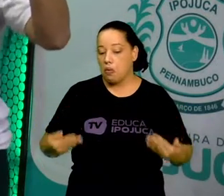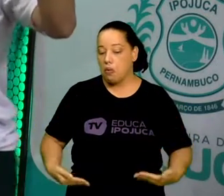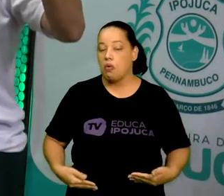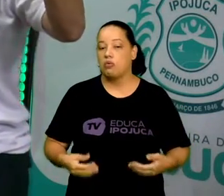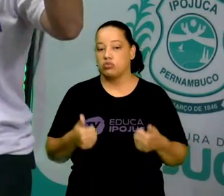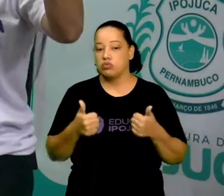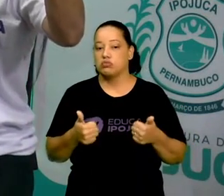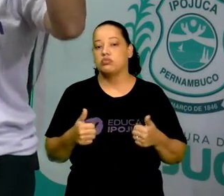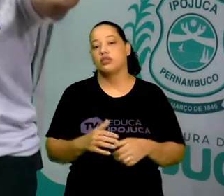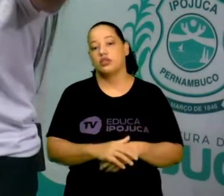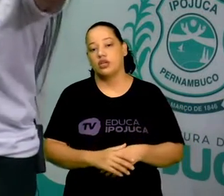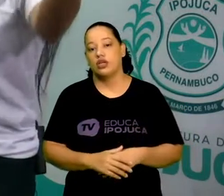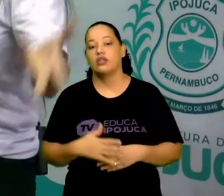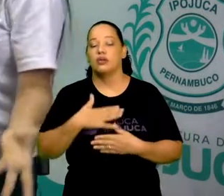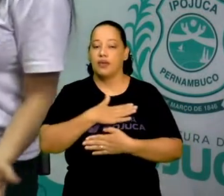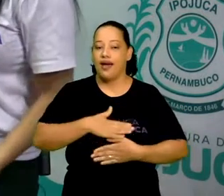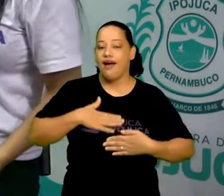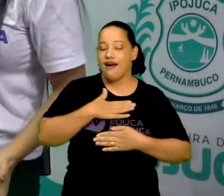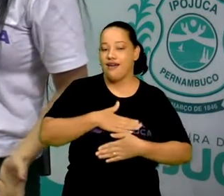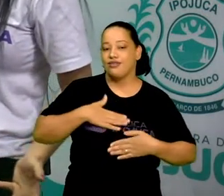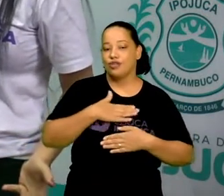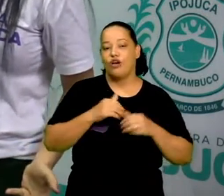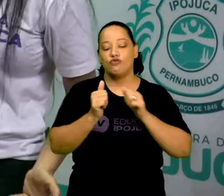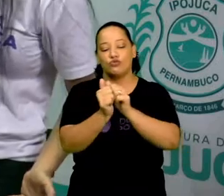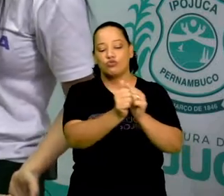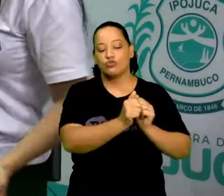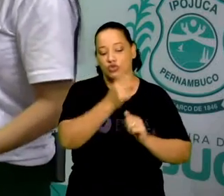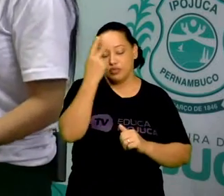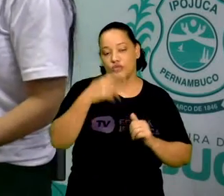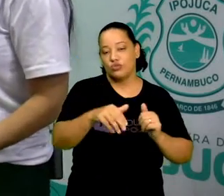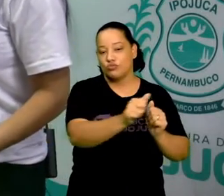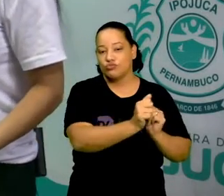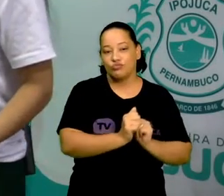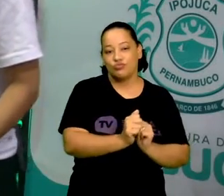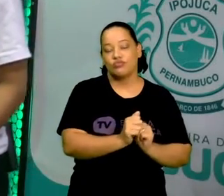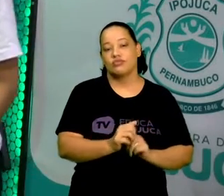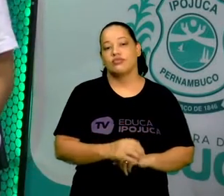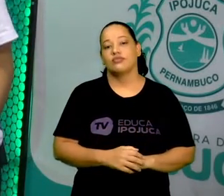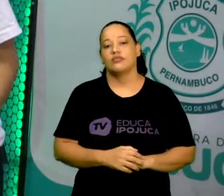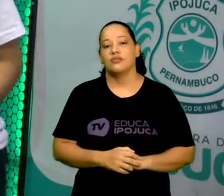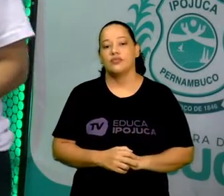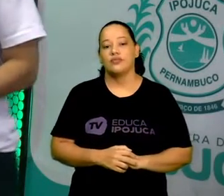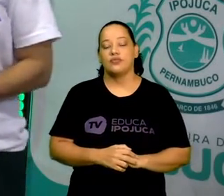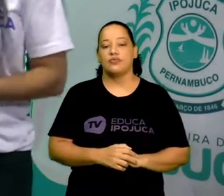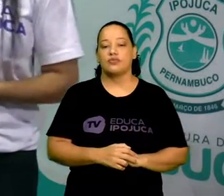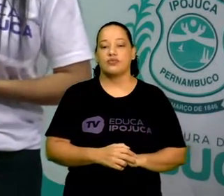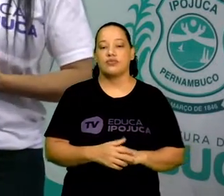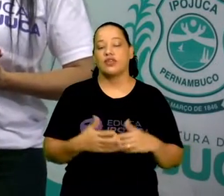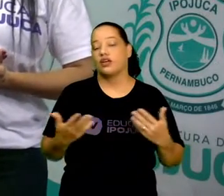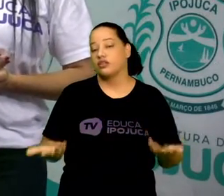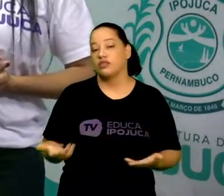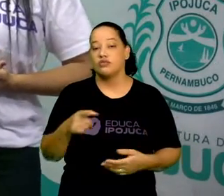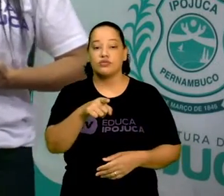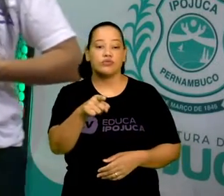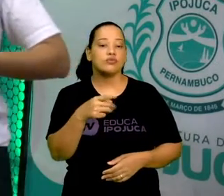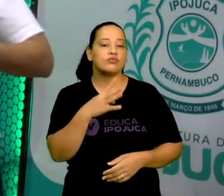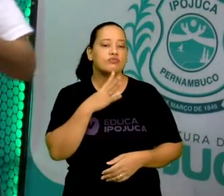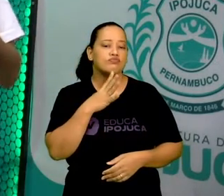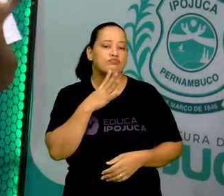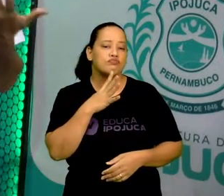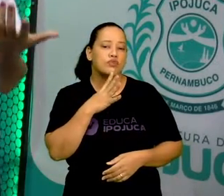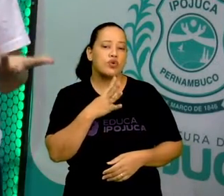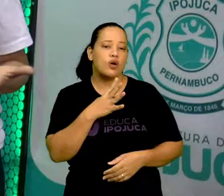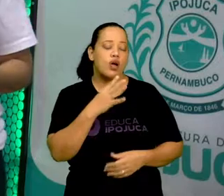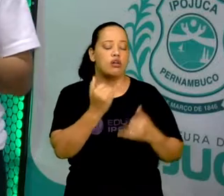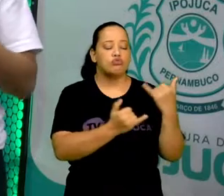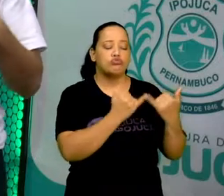agradáveis muito agradável com as pessoas que estão brincando com você se você conhece